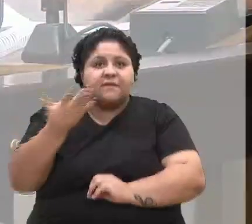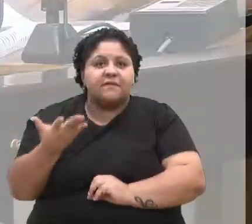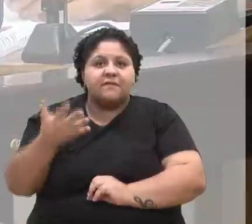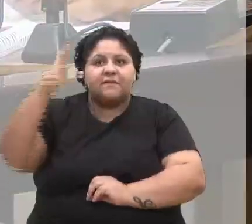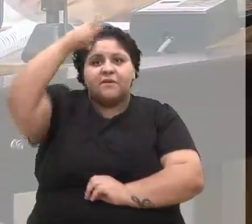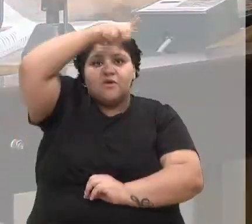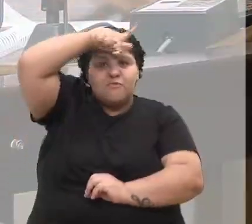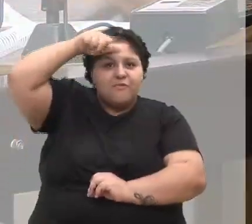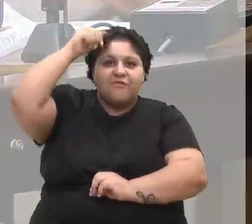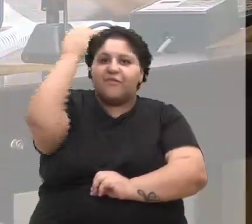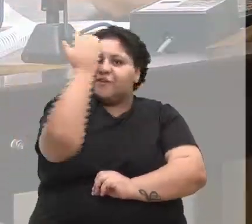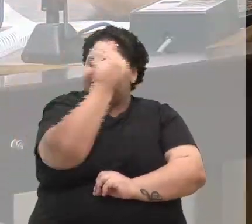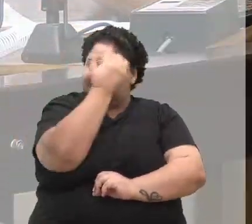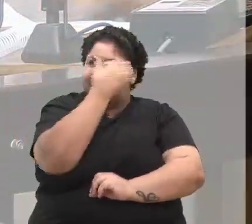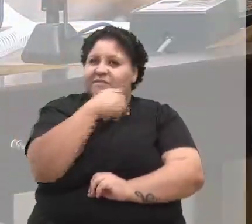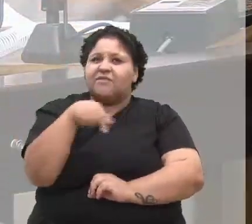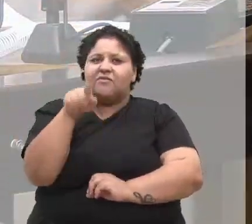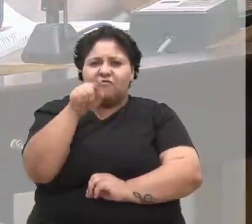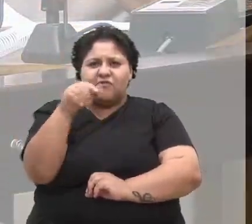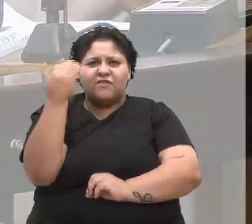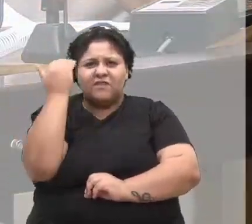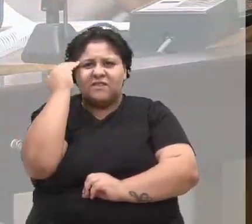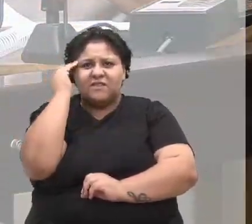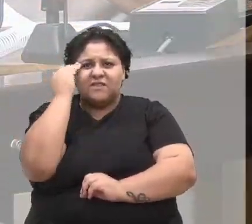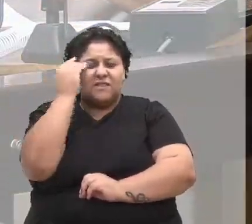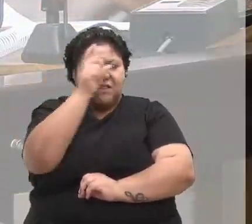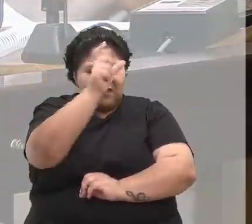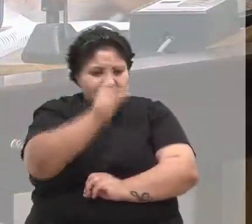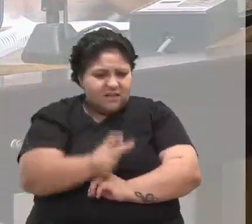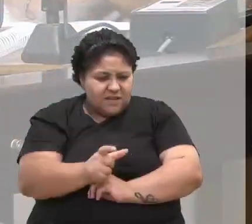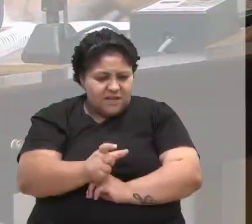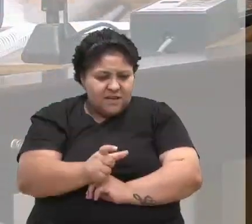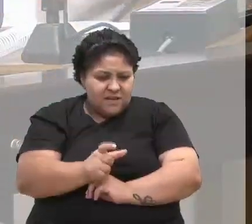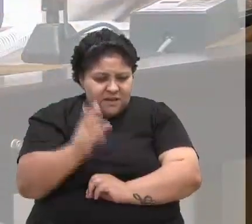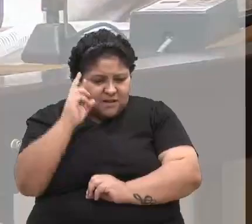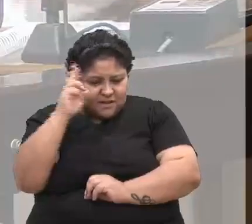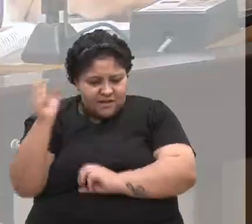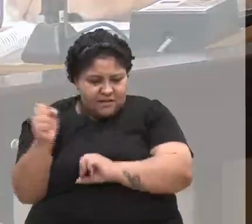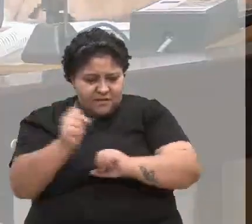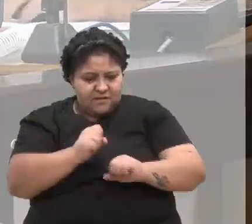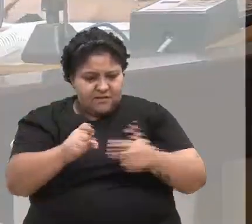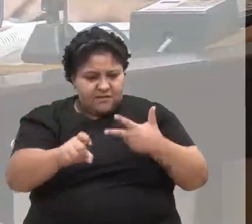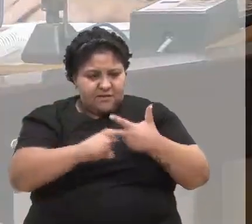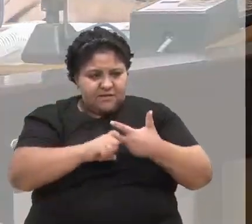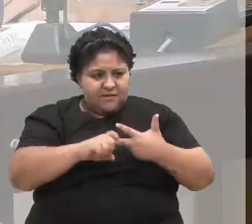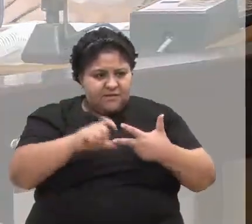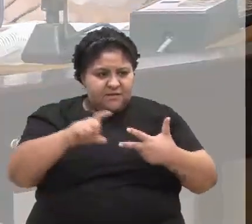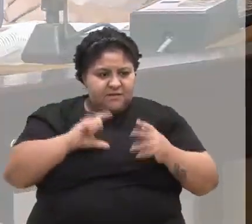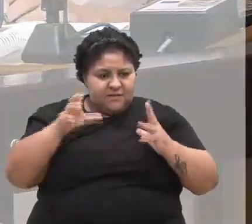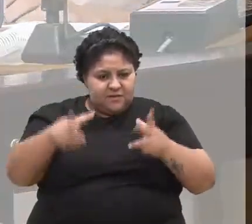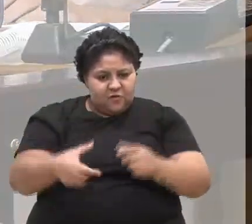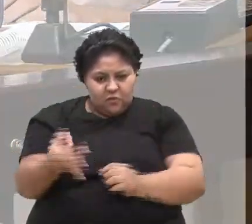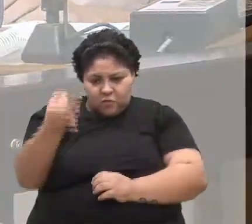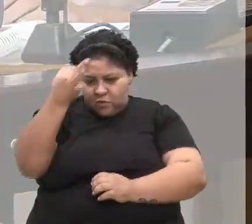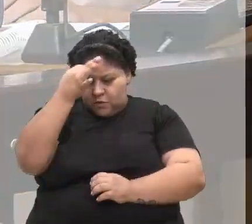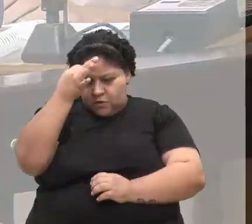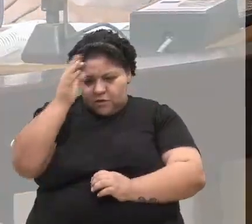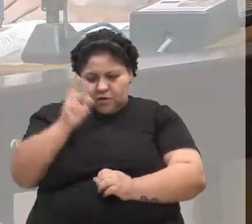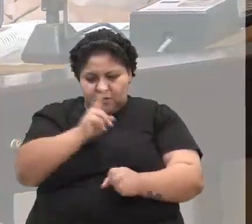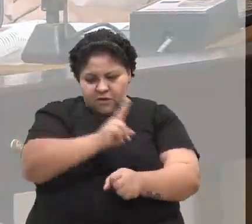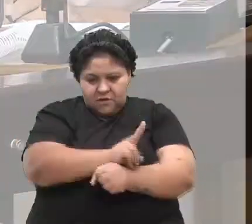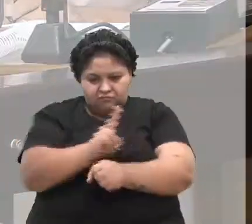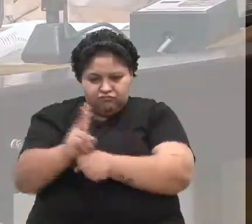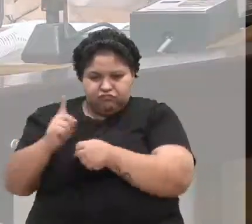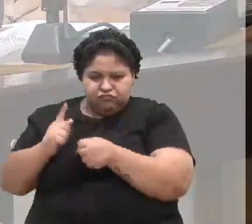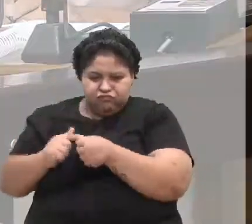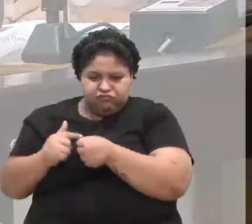prefeito Adiló. Então, você acha como uma pessoa que hoje, chefe do Poder Executivo, tendo todo o conhecimento da situação de zeladoria da